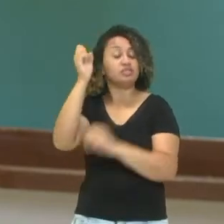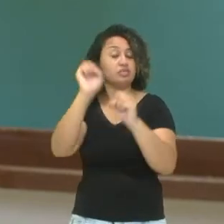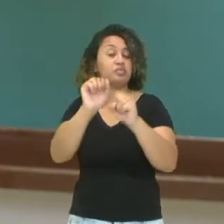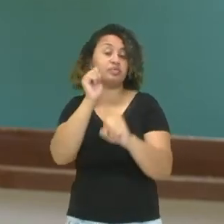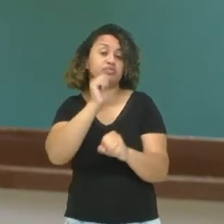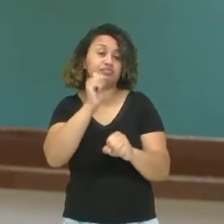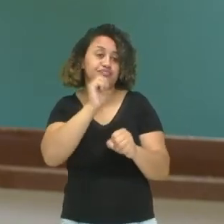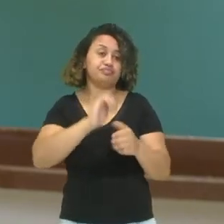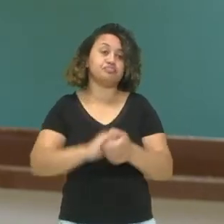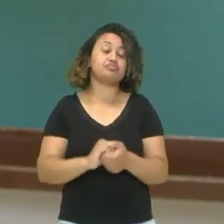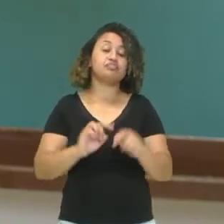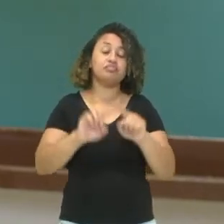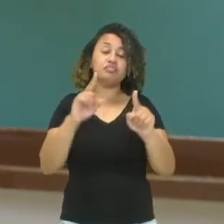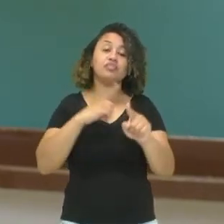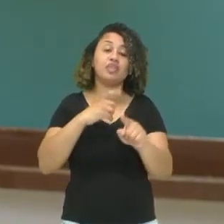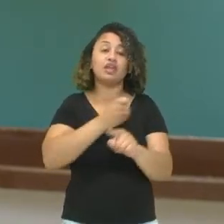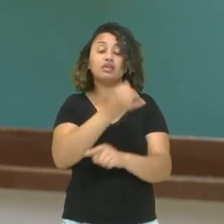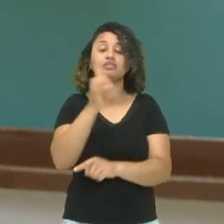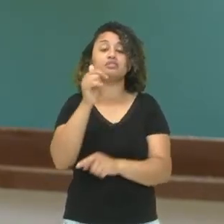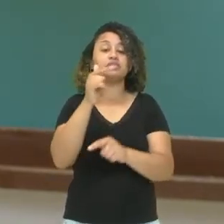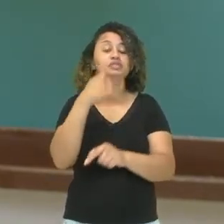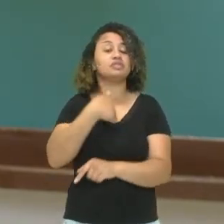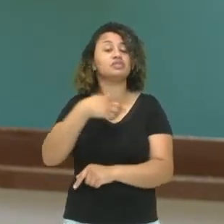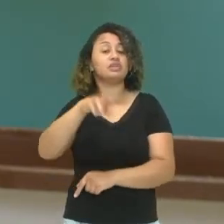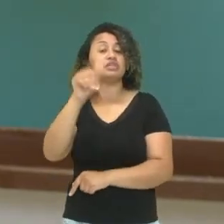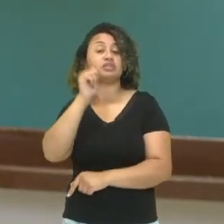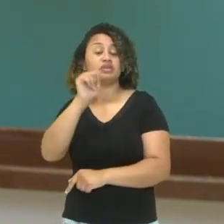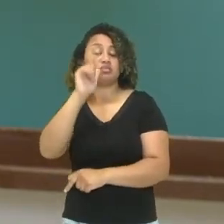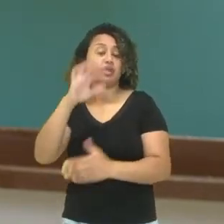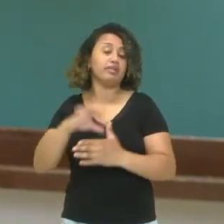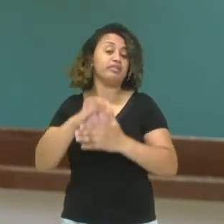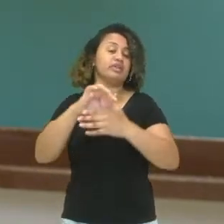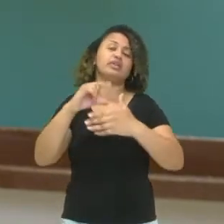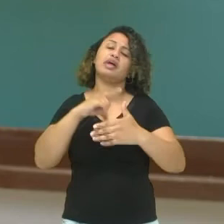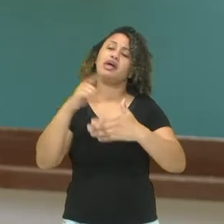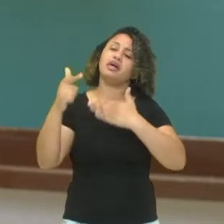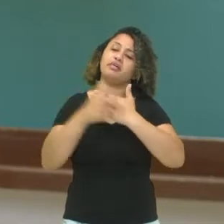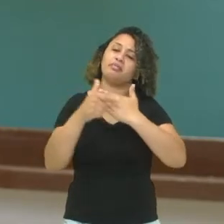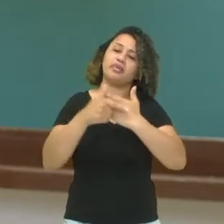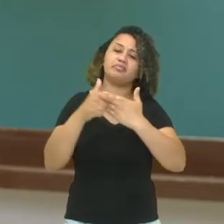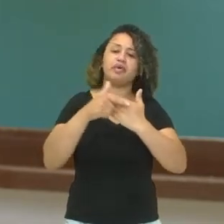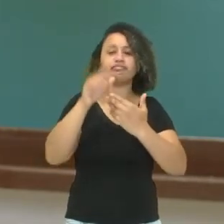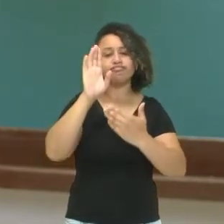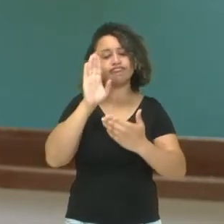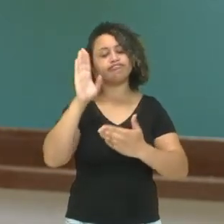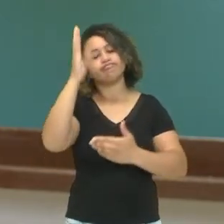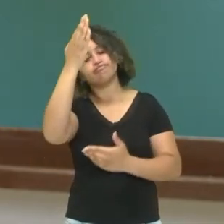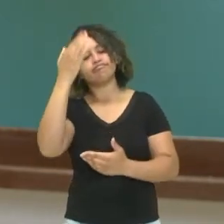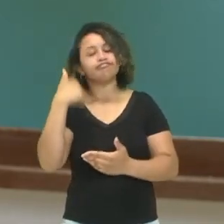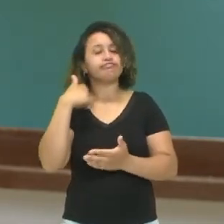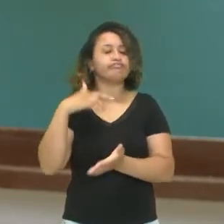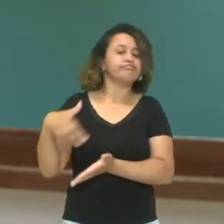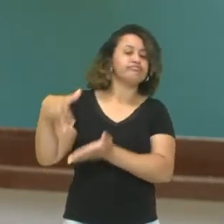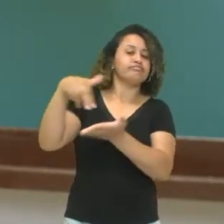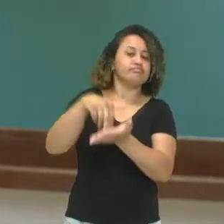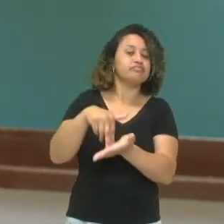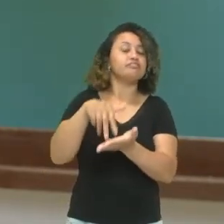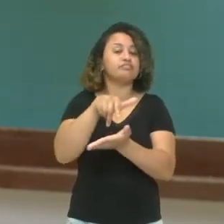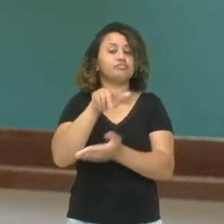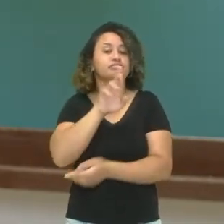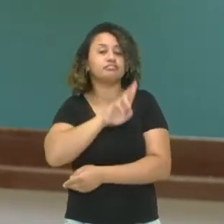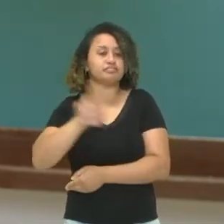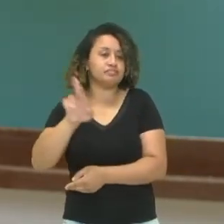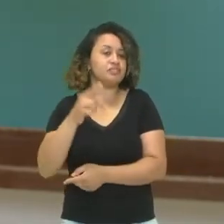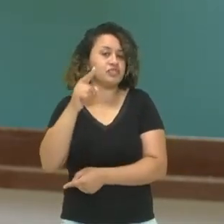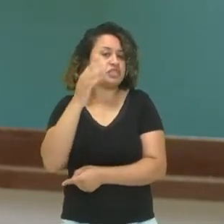são lideranças dentro da instituição. Em algumas religiões as mulheres têm um papel preponderante, um papel destacado. Você